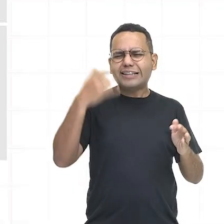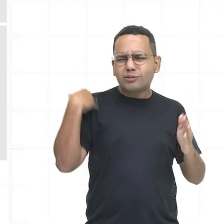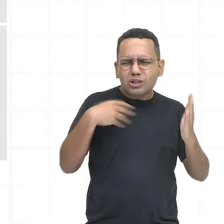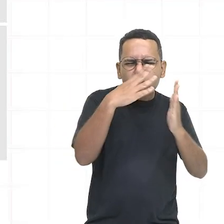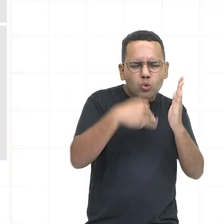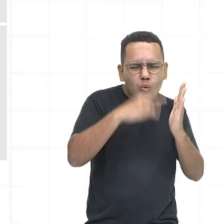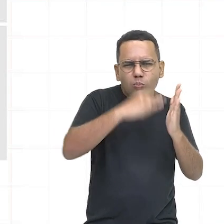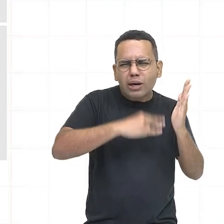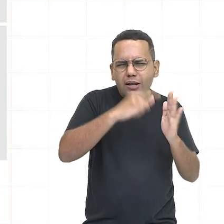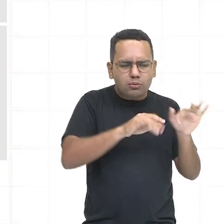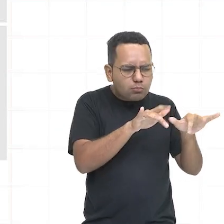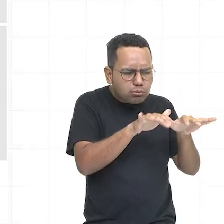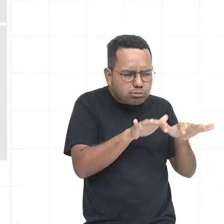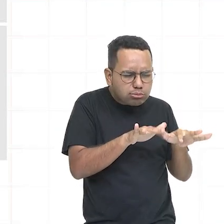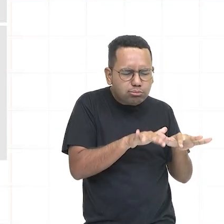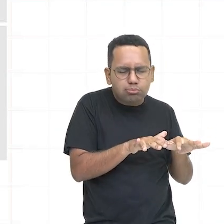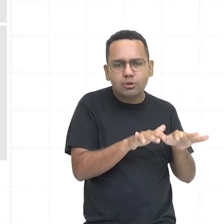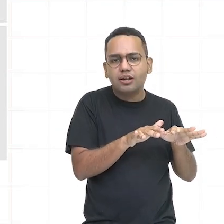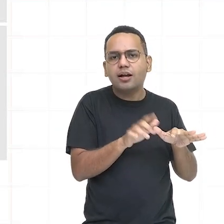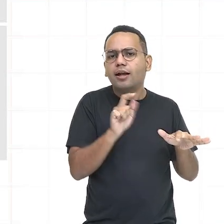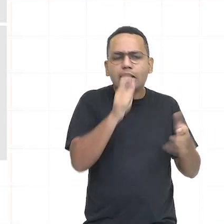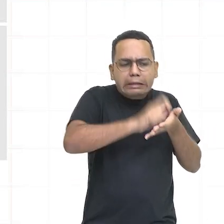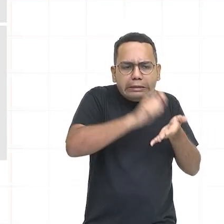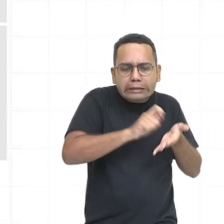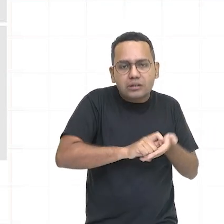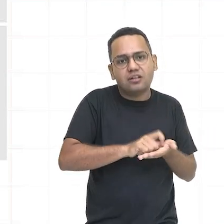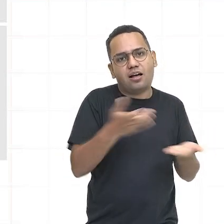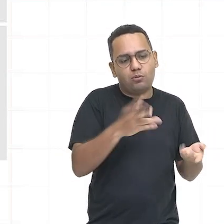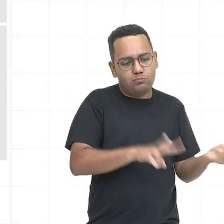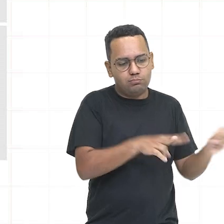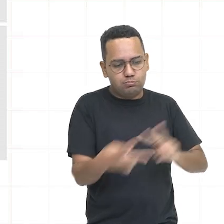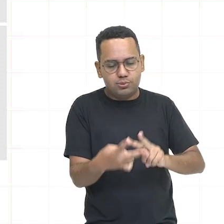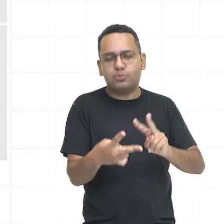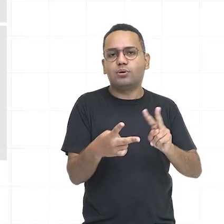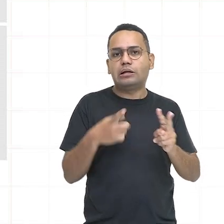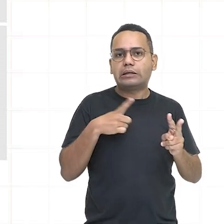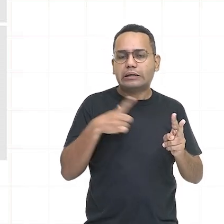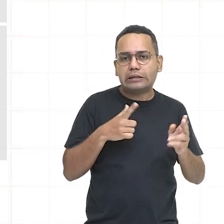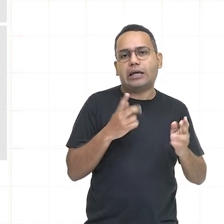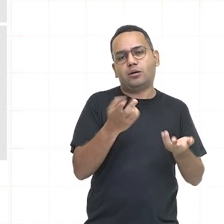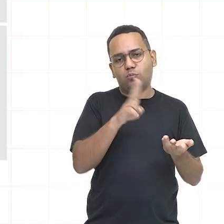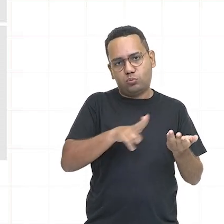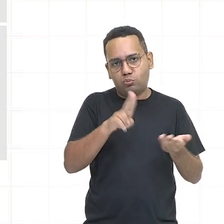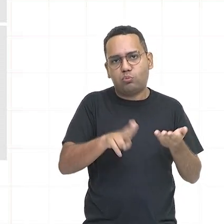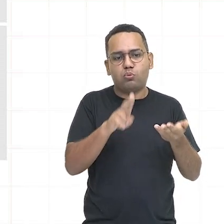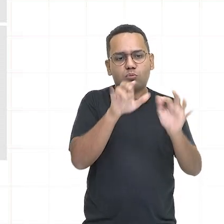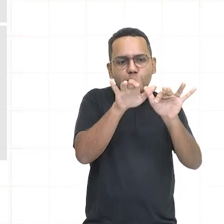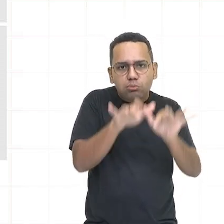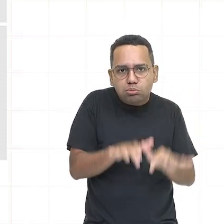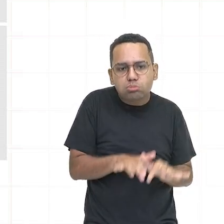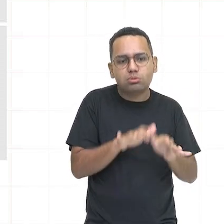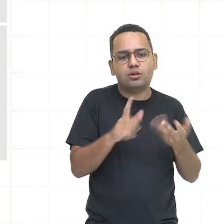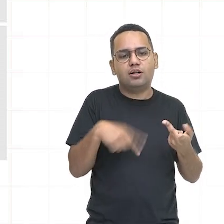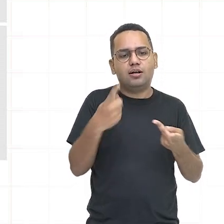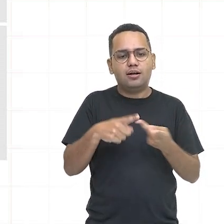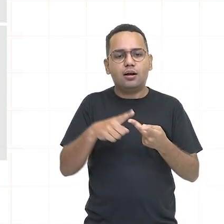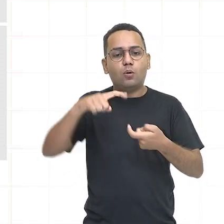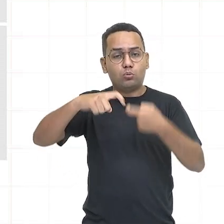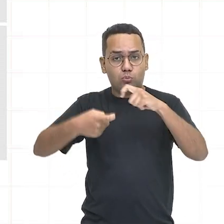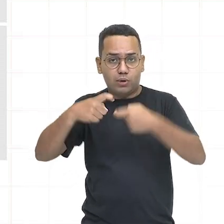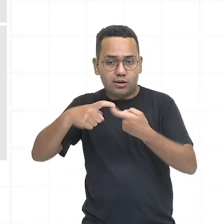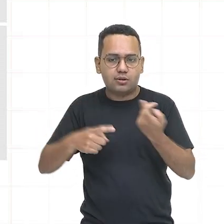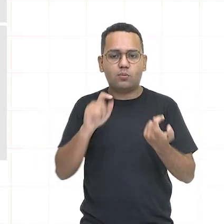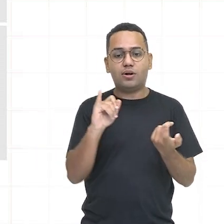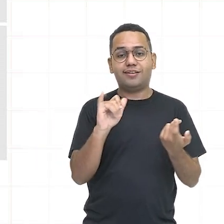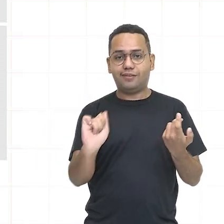a automação e também, gente, o uso aí de inteligência artificial, que acaba